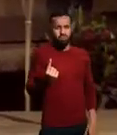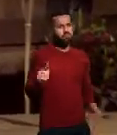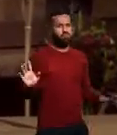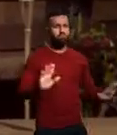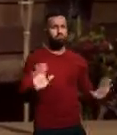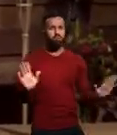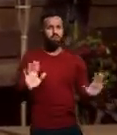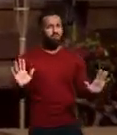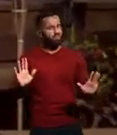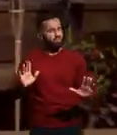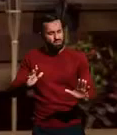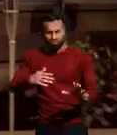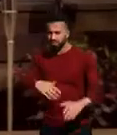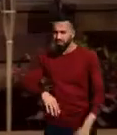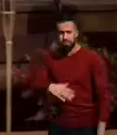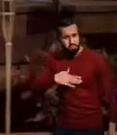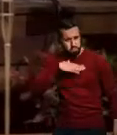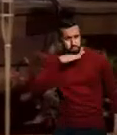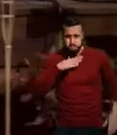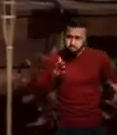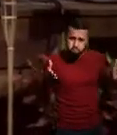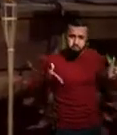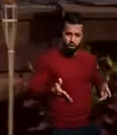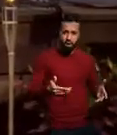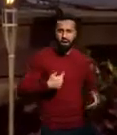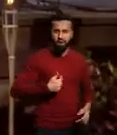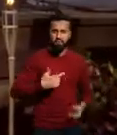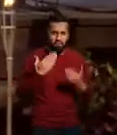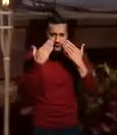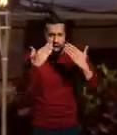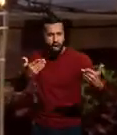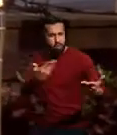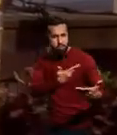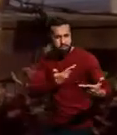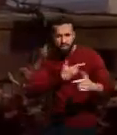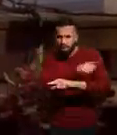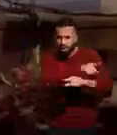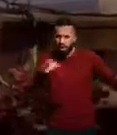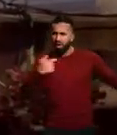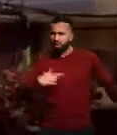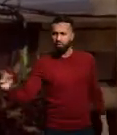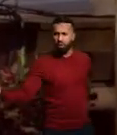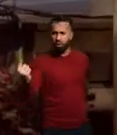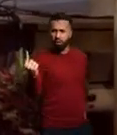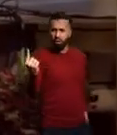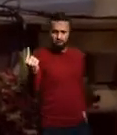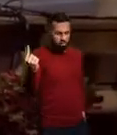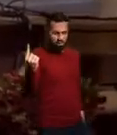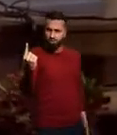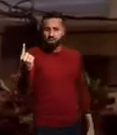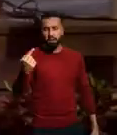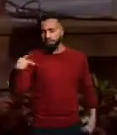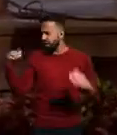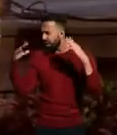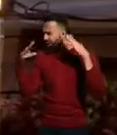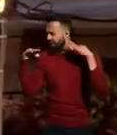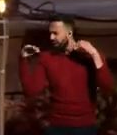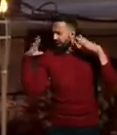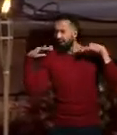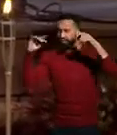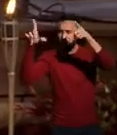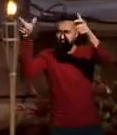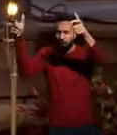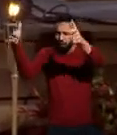seguir. É chato demais, na frente de amigos você aproximar com cara de